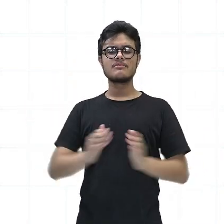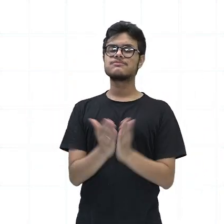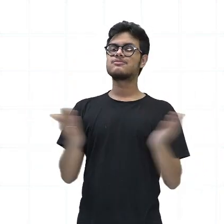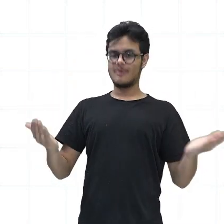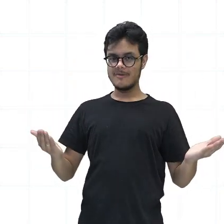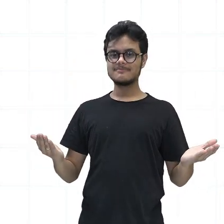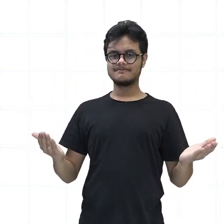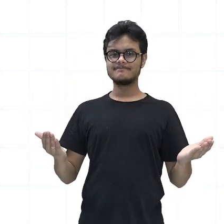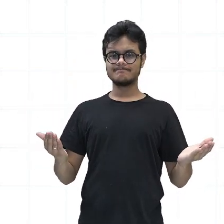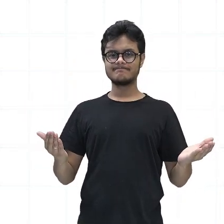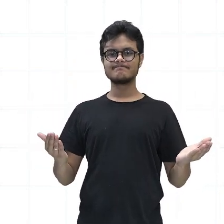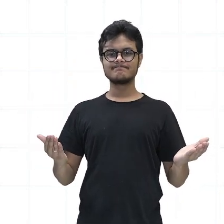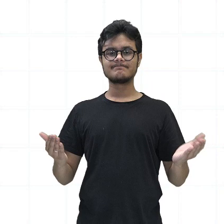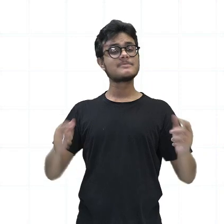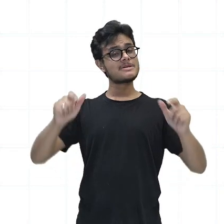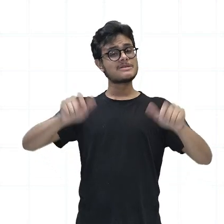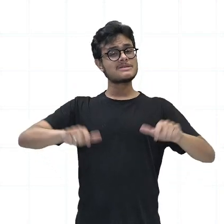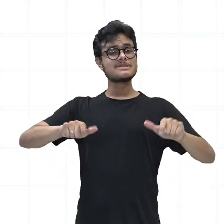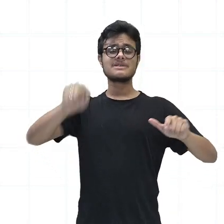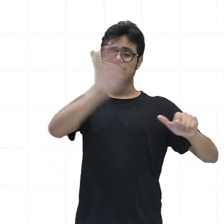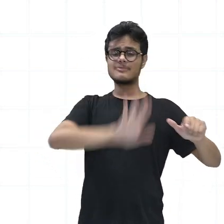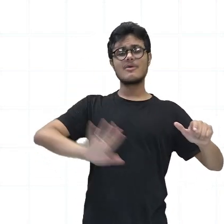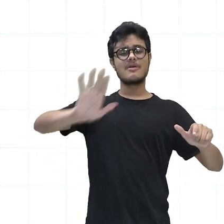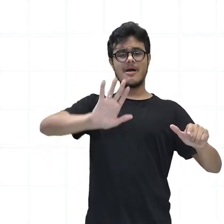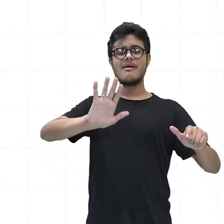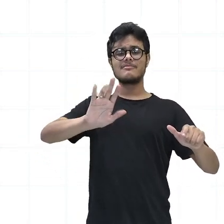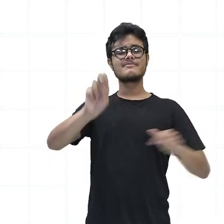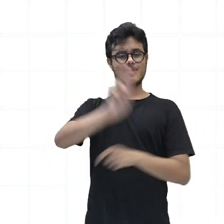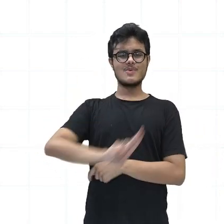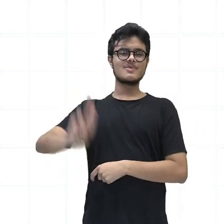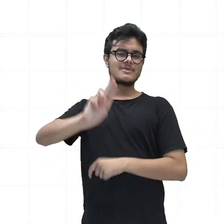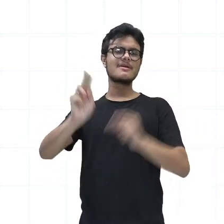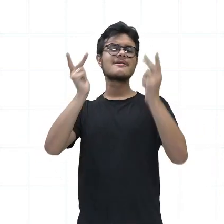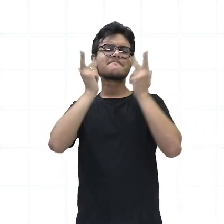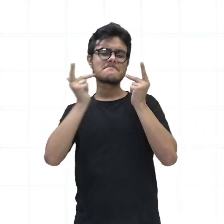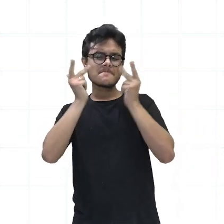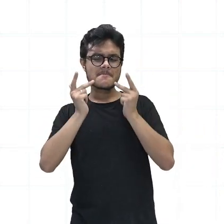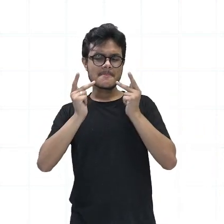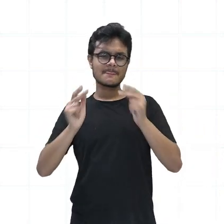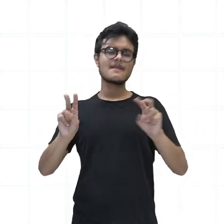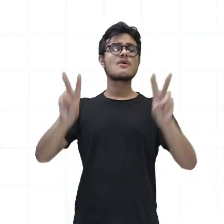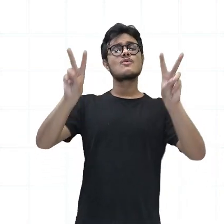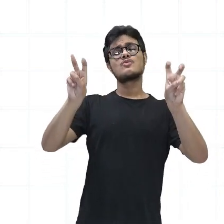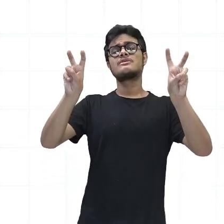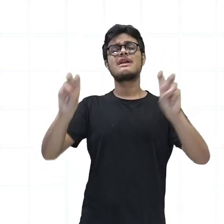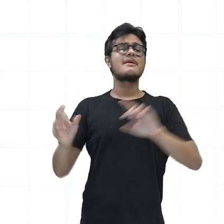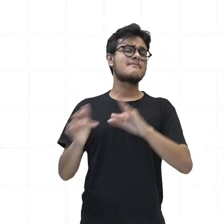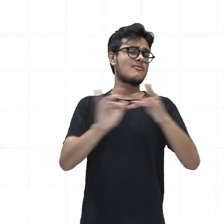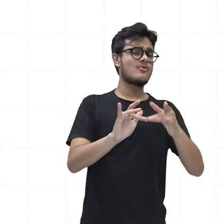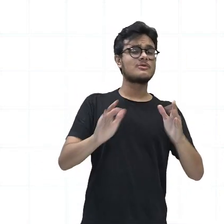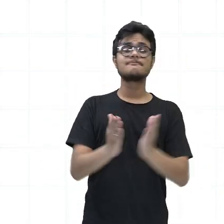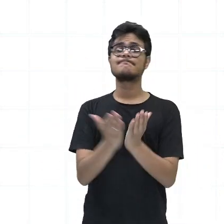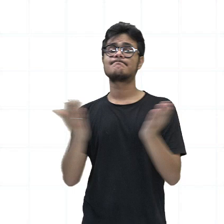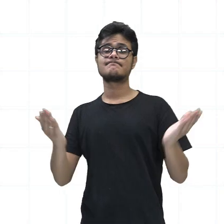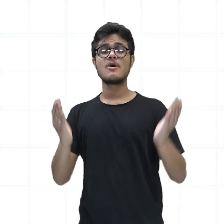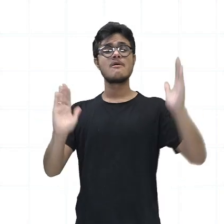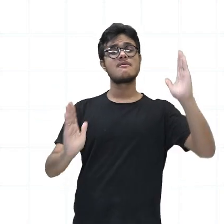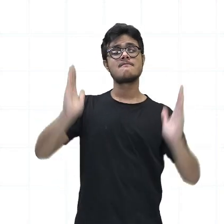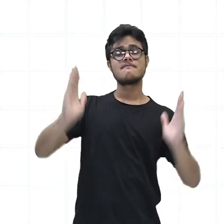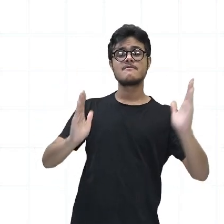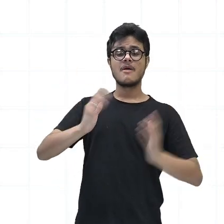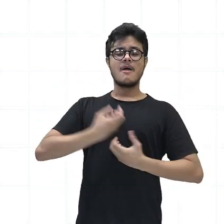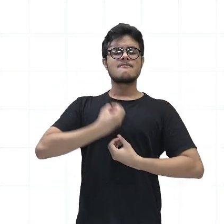ou conjunto de fundo usado para representar o contexto e o local da história. Eles são elementos